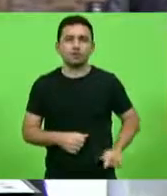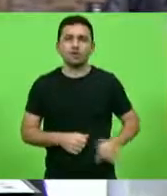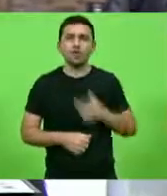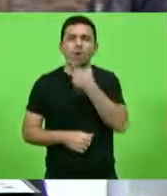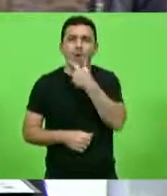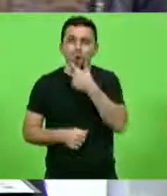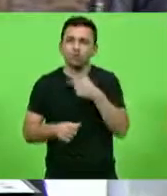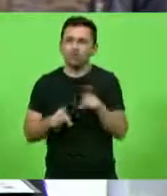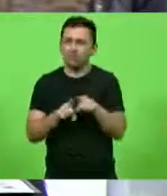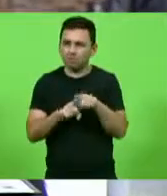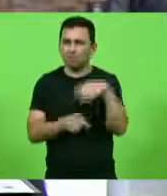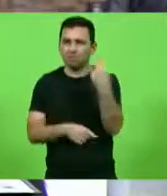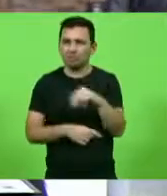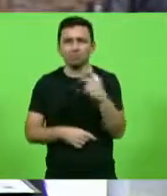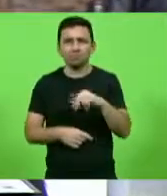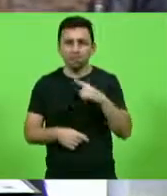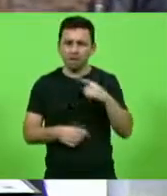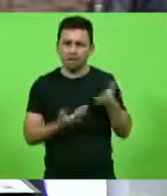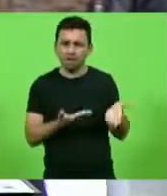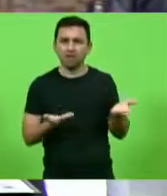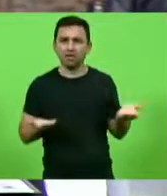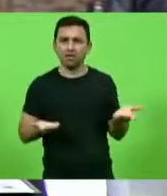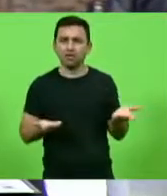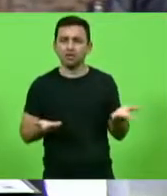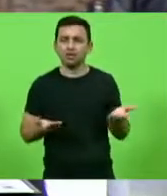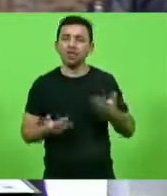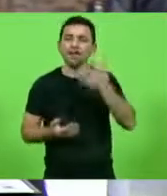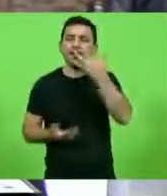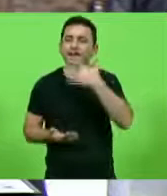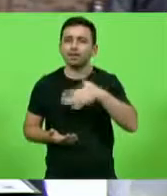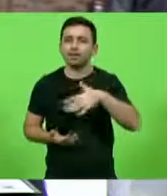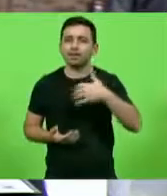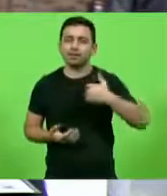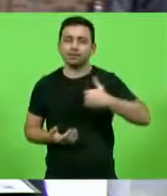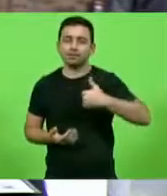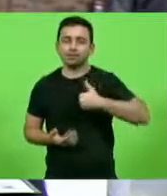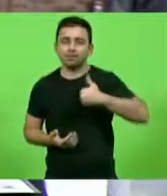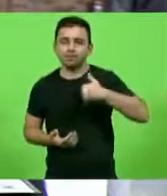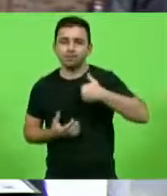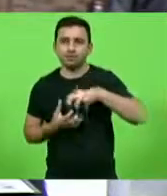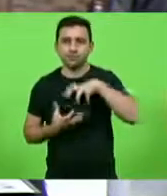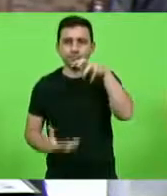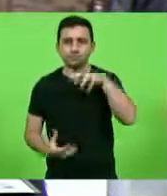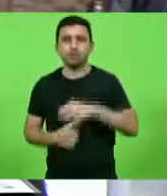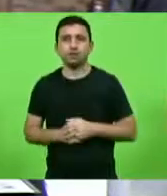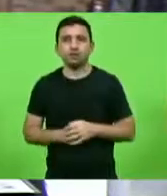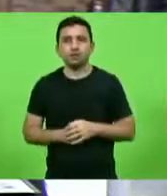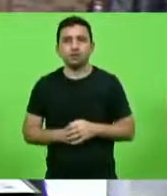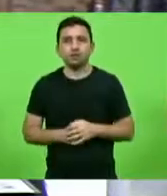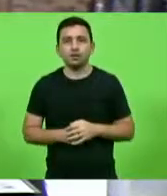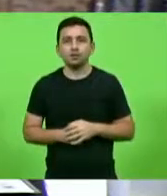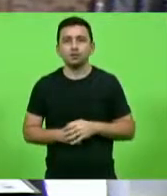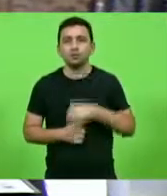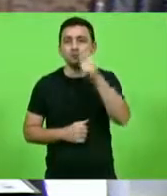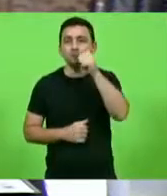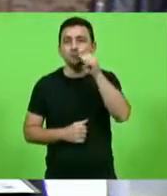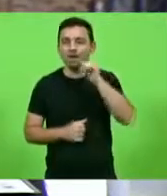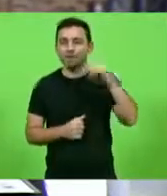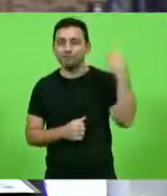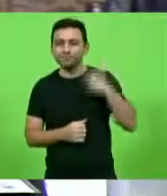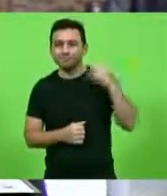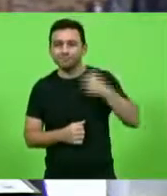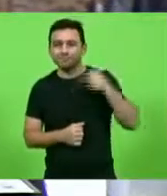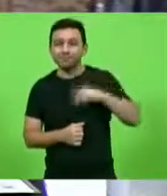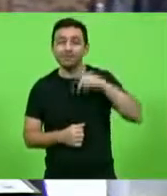apanha. Idosos, crianças. Oh, e apanhar de mulher é muito mais humilhante. E tem